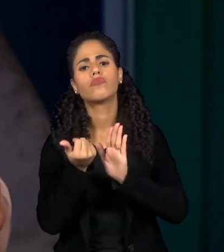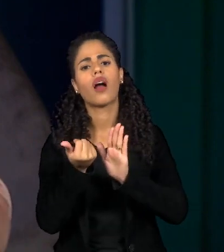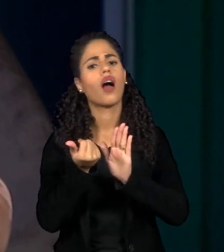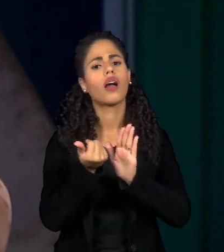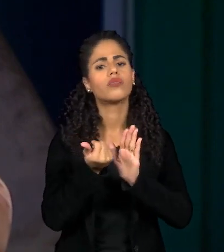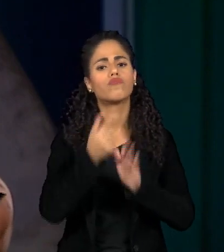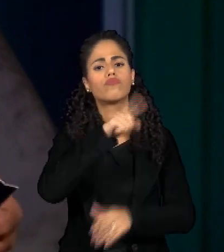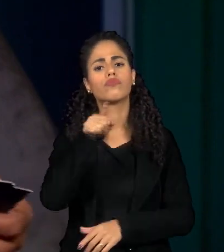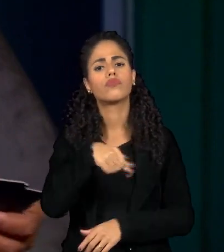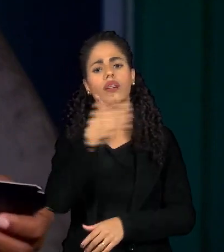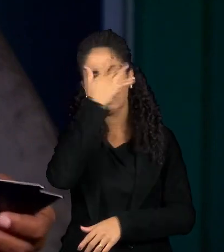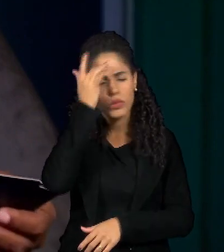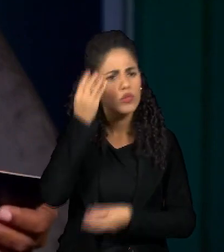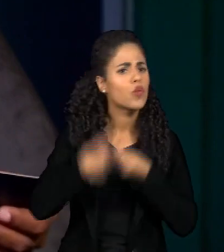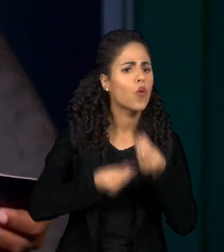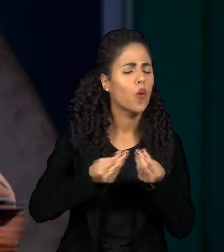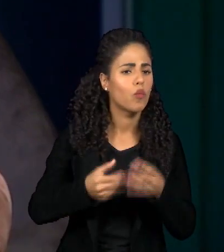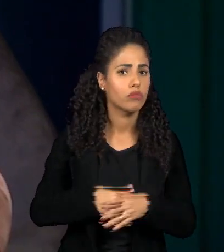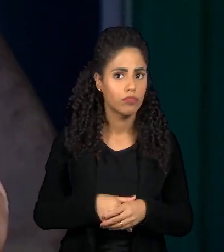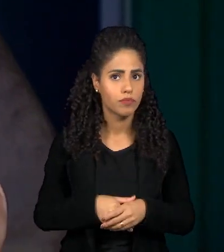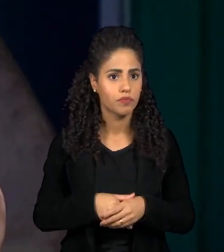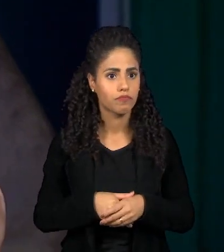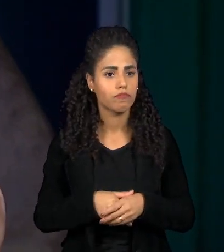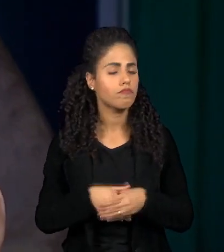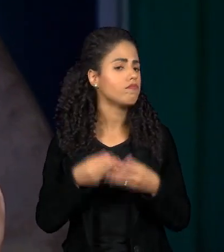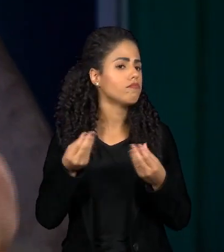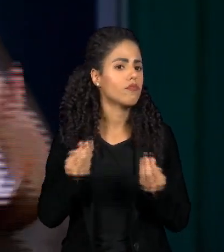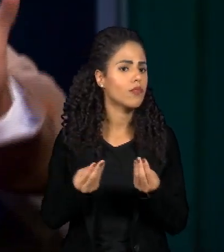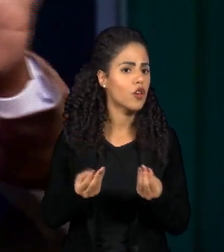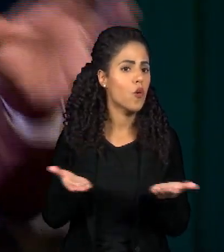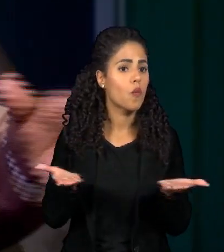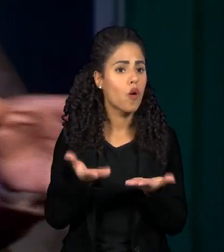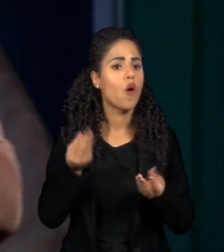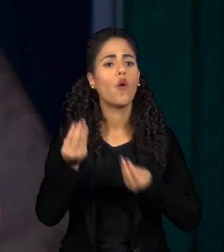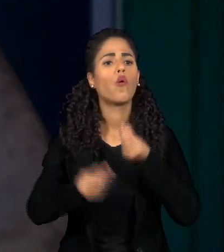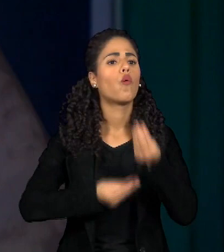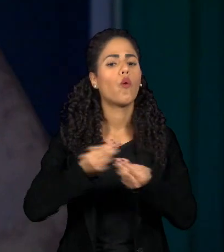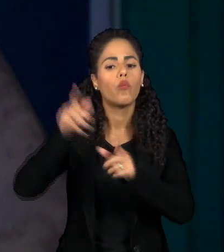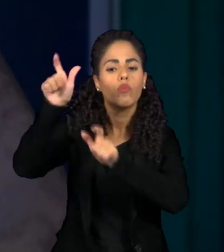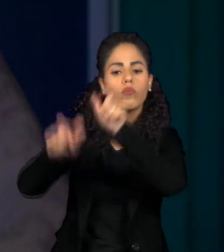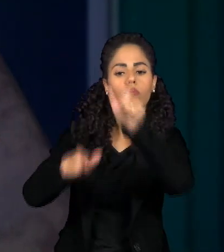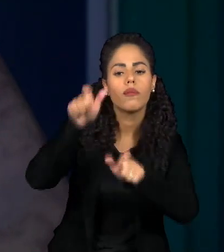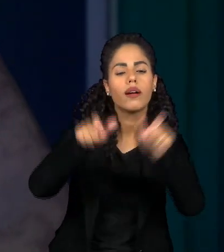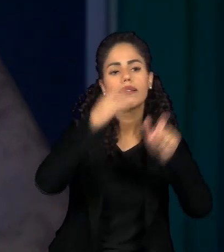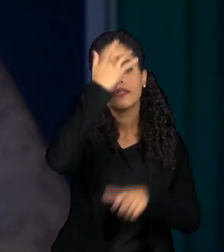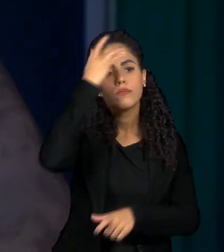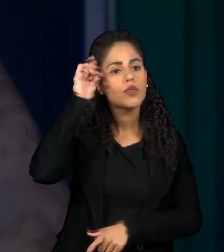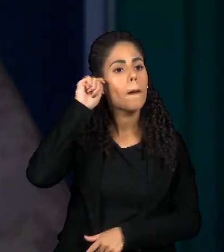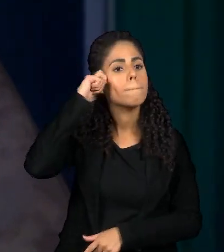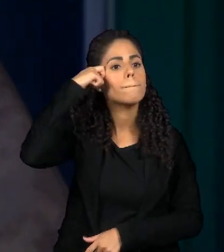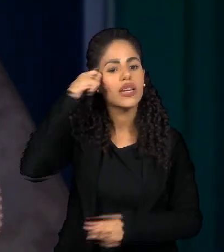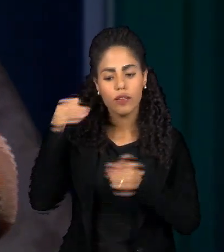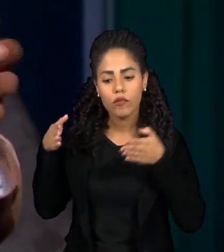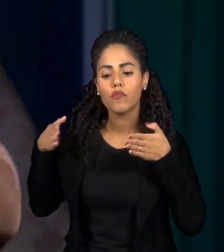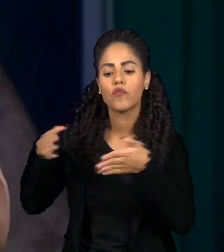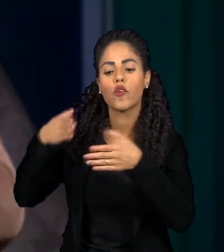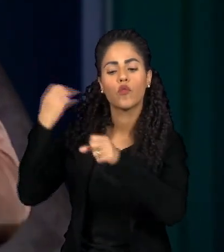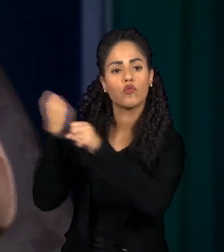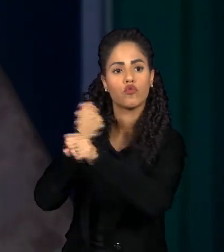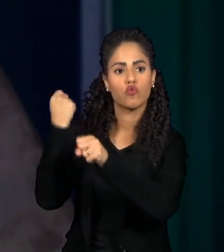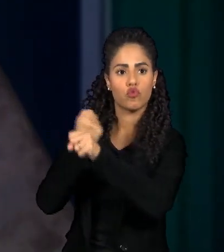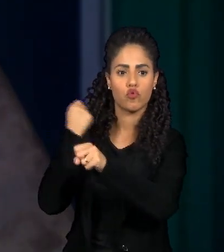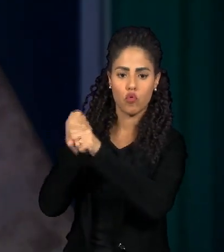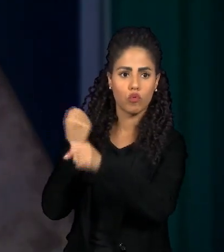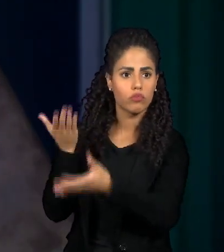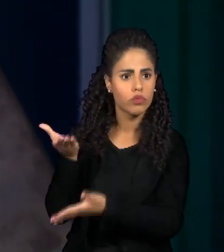desse mercado de trabalho? Alder, como é que estão os negros nesse mercado da construção civil, nesse